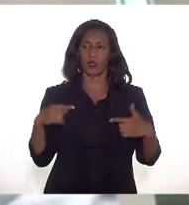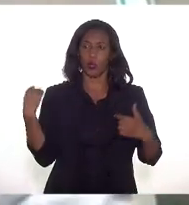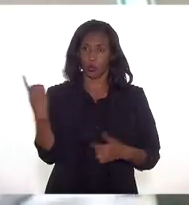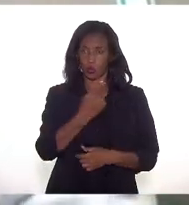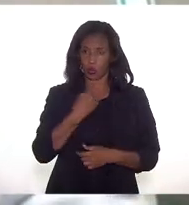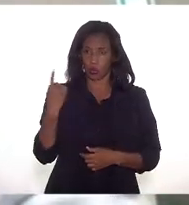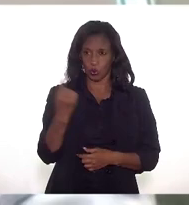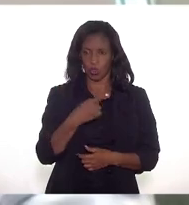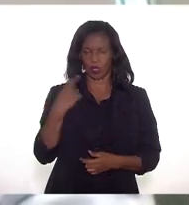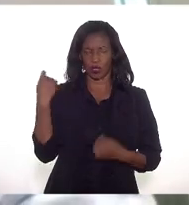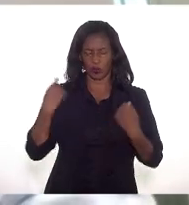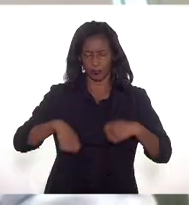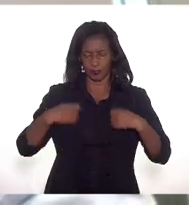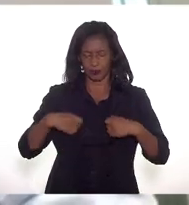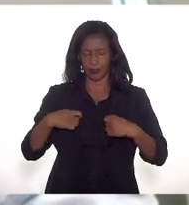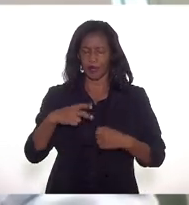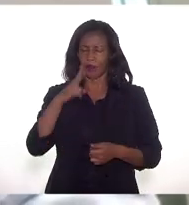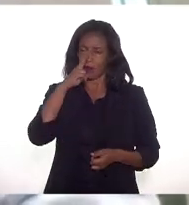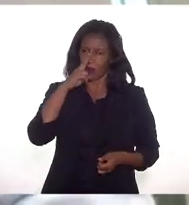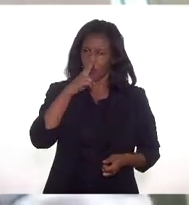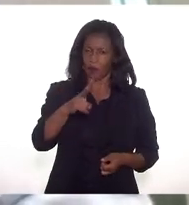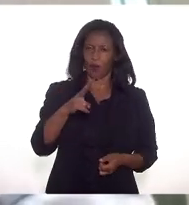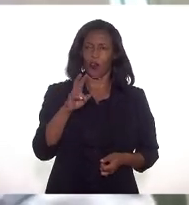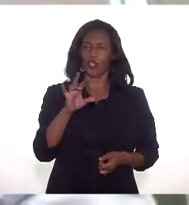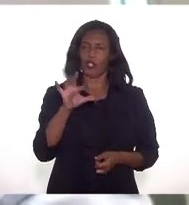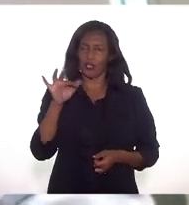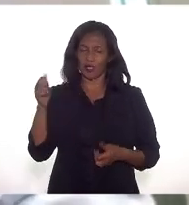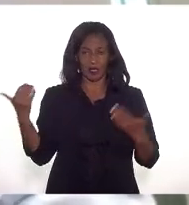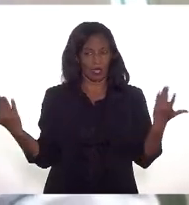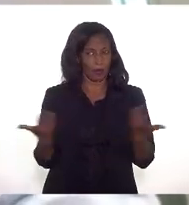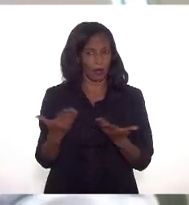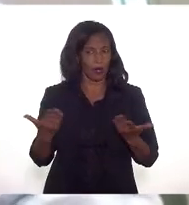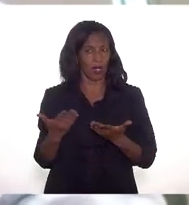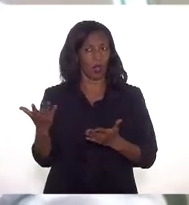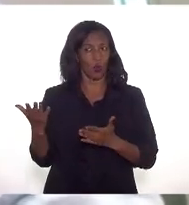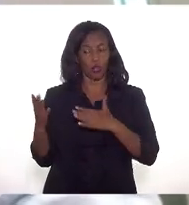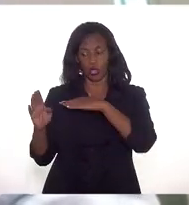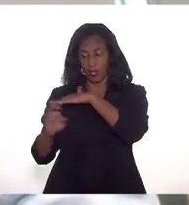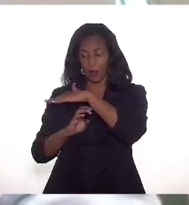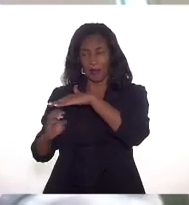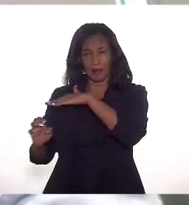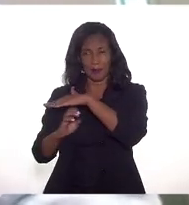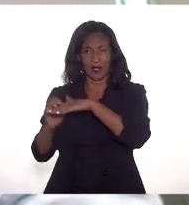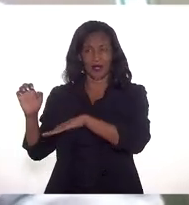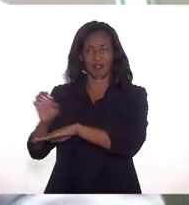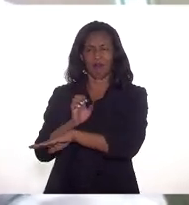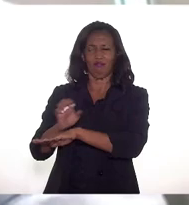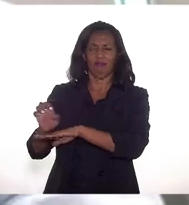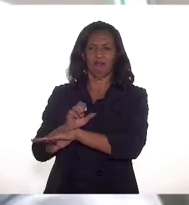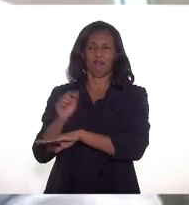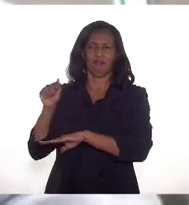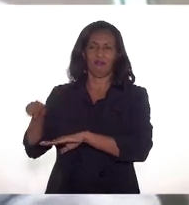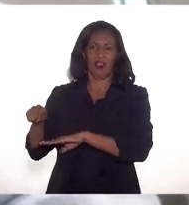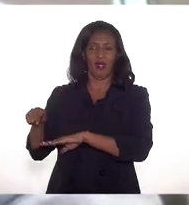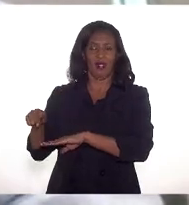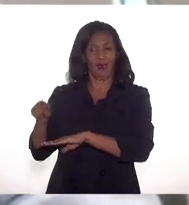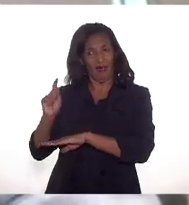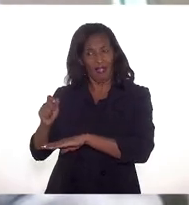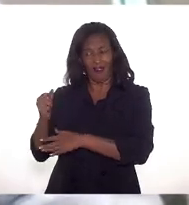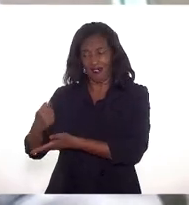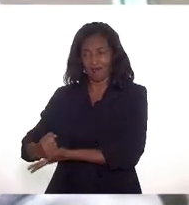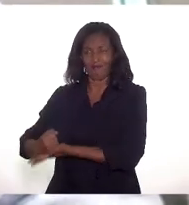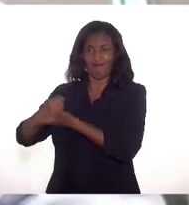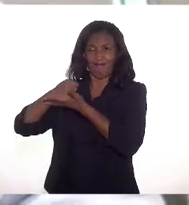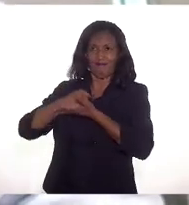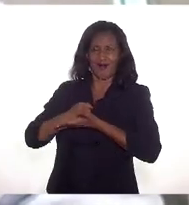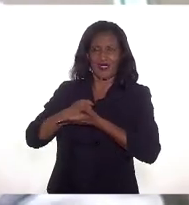ainda manter essa CEDAE que existe forte, até porque, hoje em dia, ela é uma empresa absolutamente estratégica, porque ela é a garantidora da